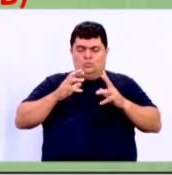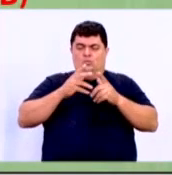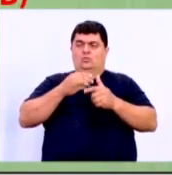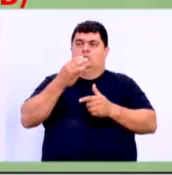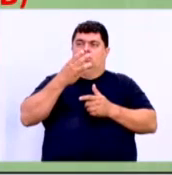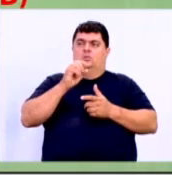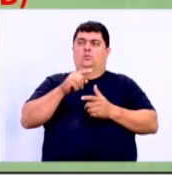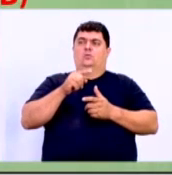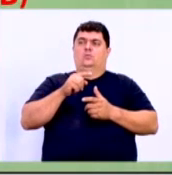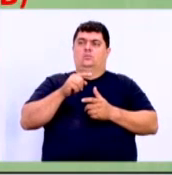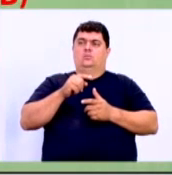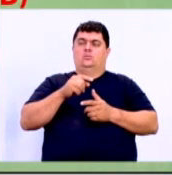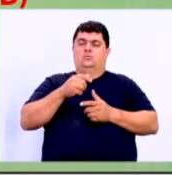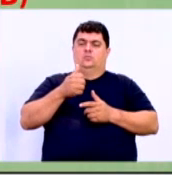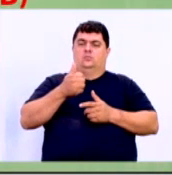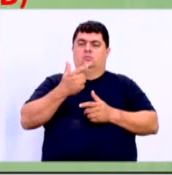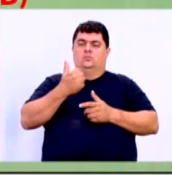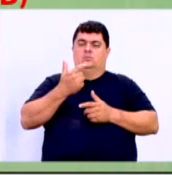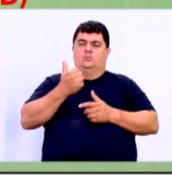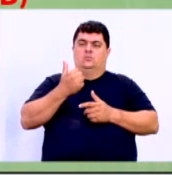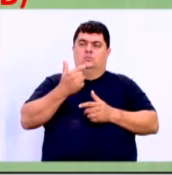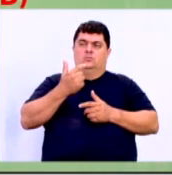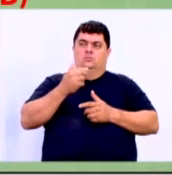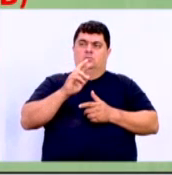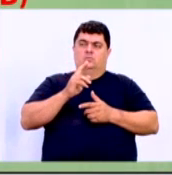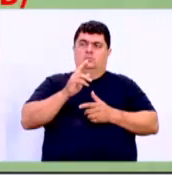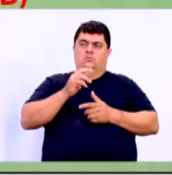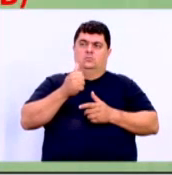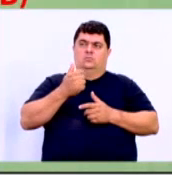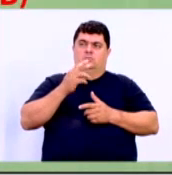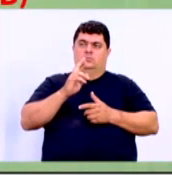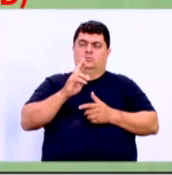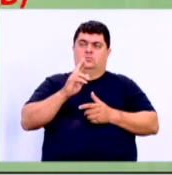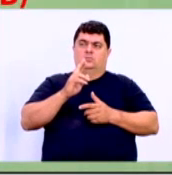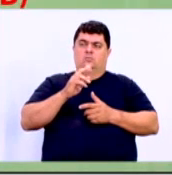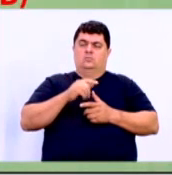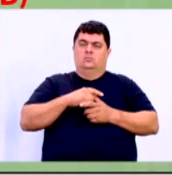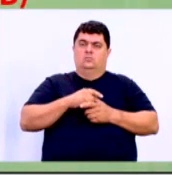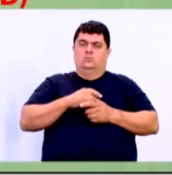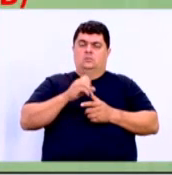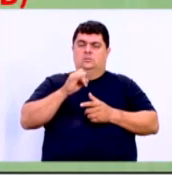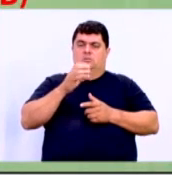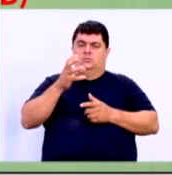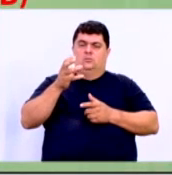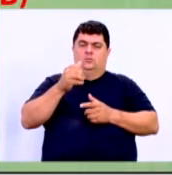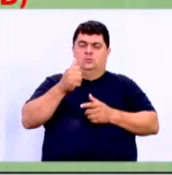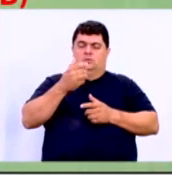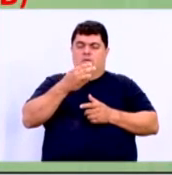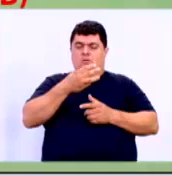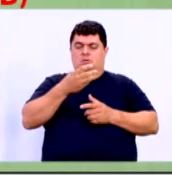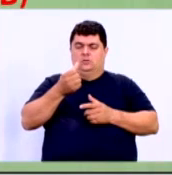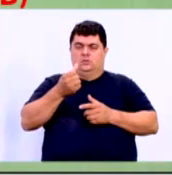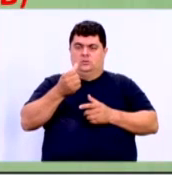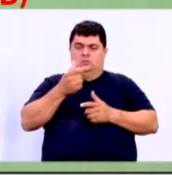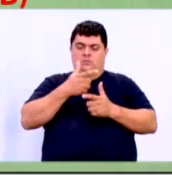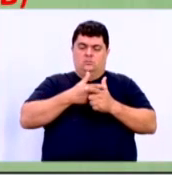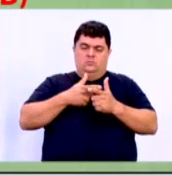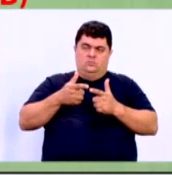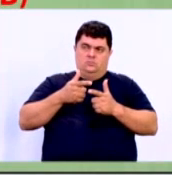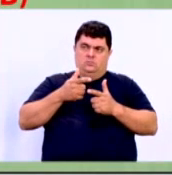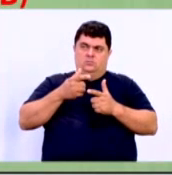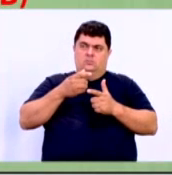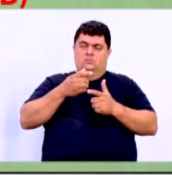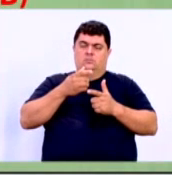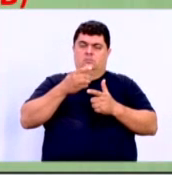3.000. Quanto ficou o valor unitário? R$12. Ou seja, se eu pegar 36.000 que eu dividi